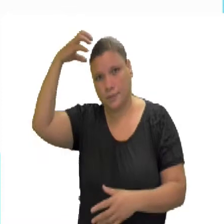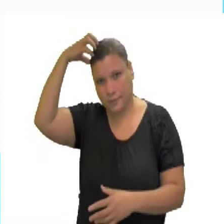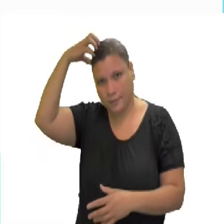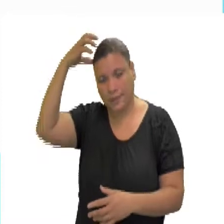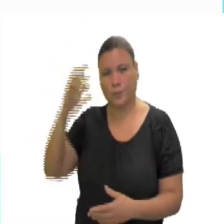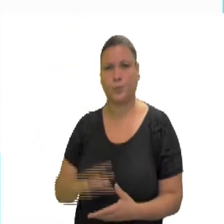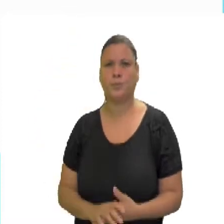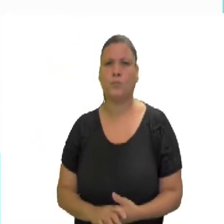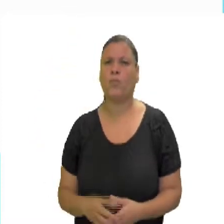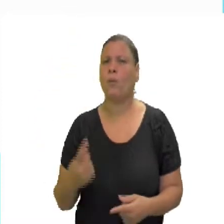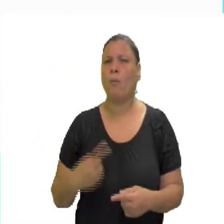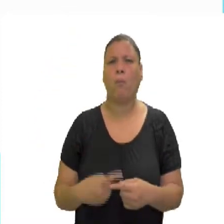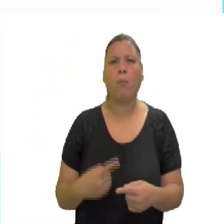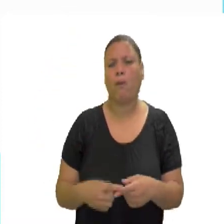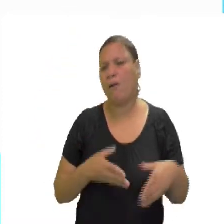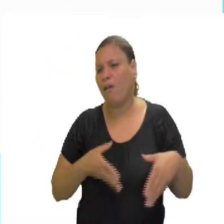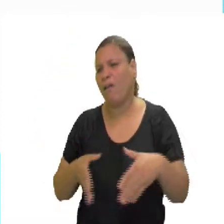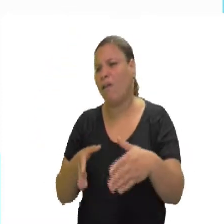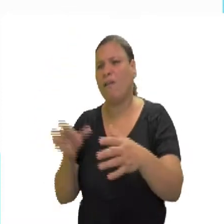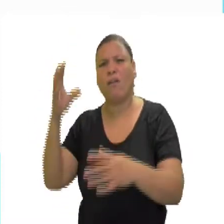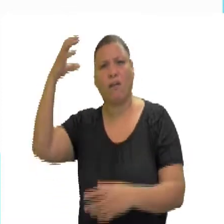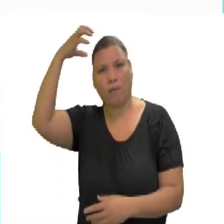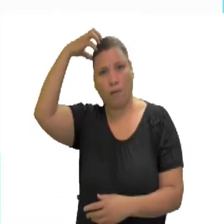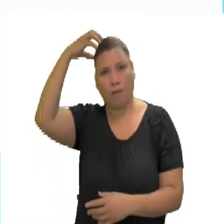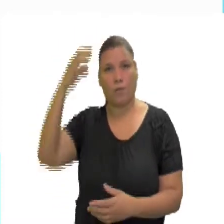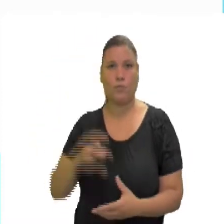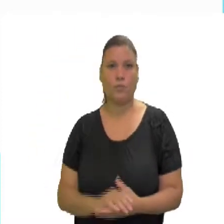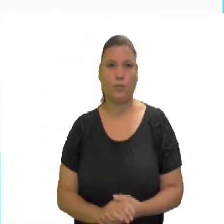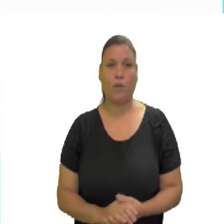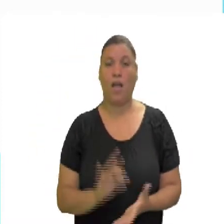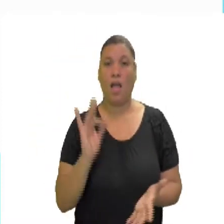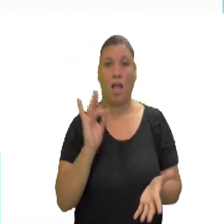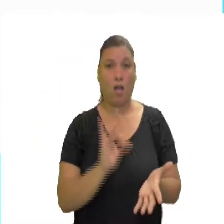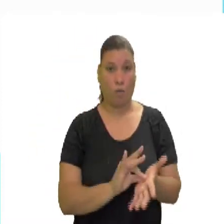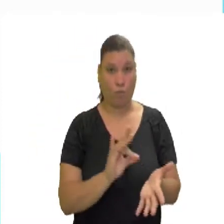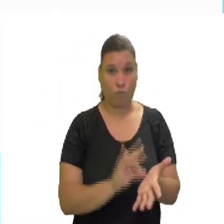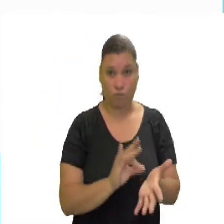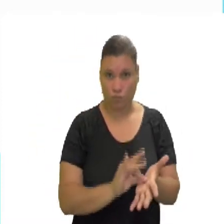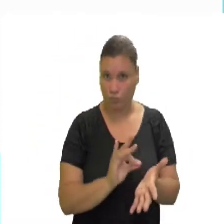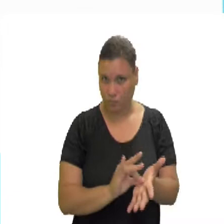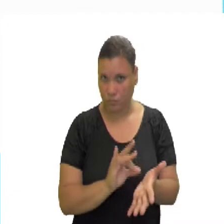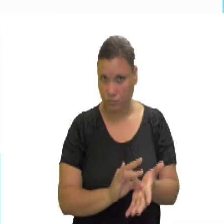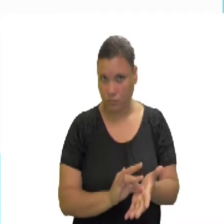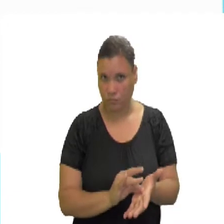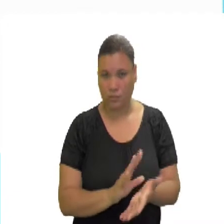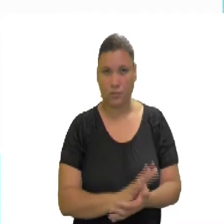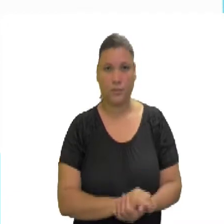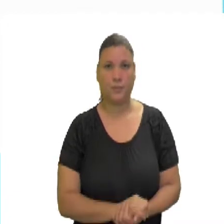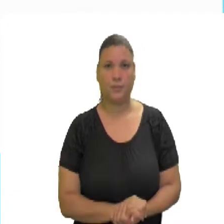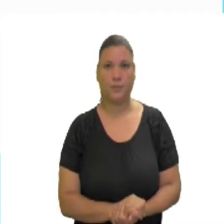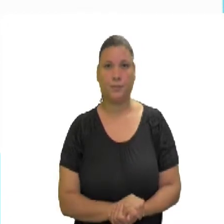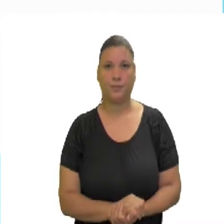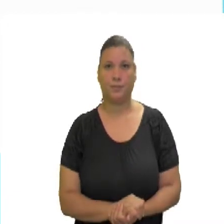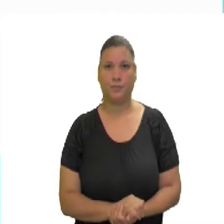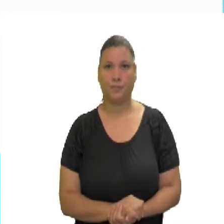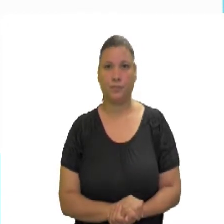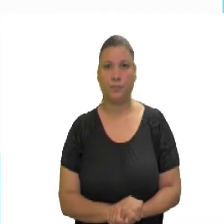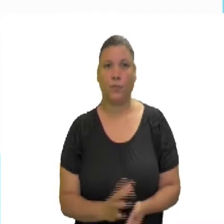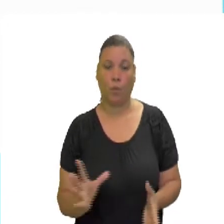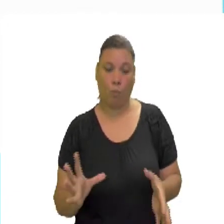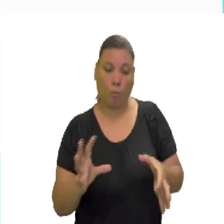que acontece? Ela é de natureza oficial. Vou falar sobre isso. Vínculo com a